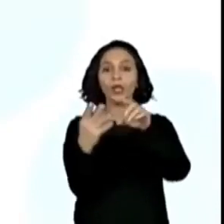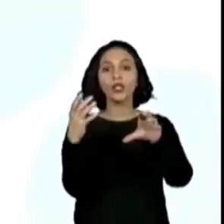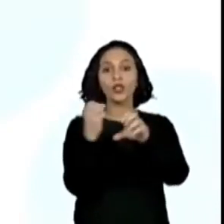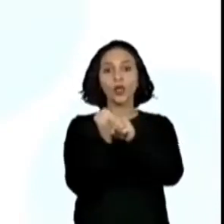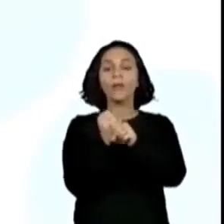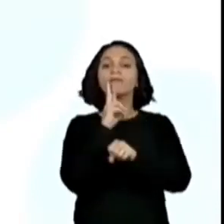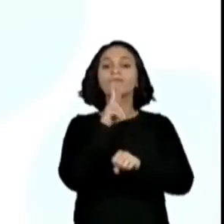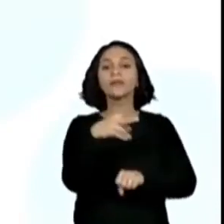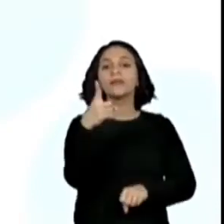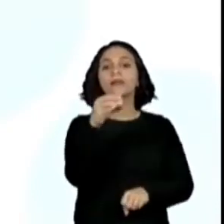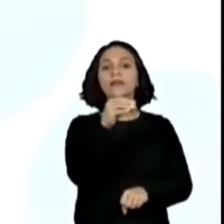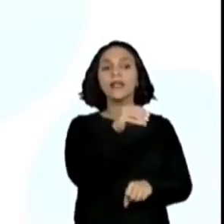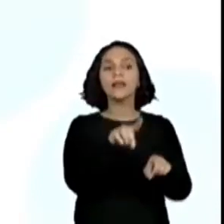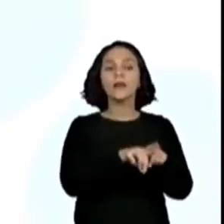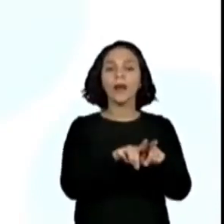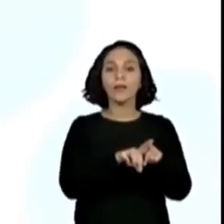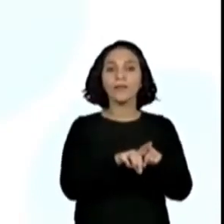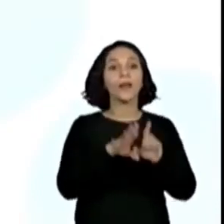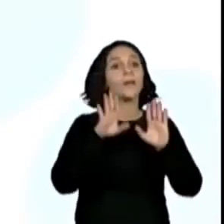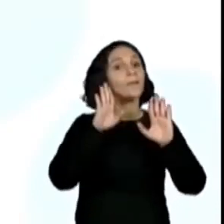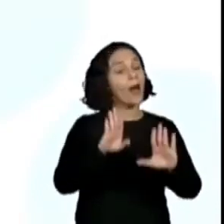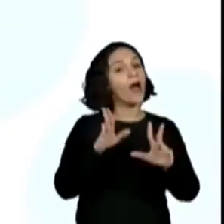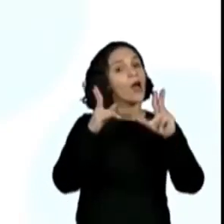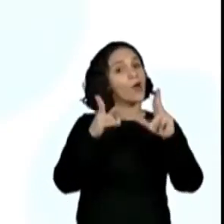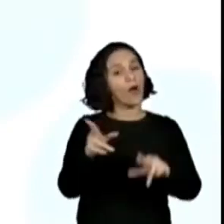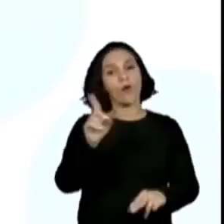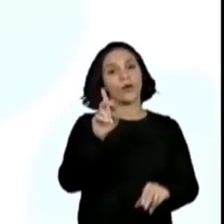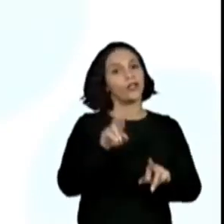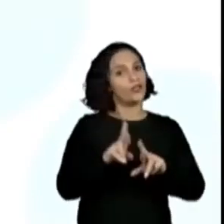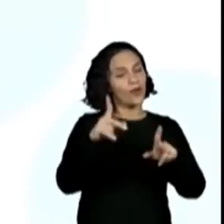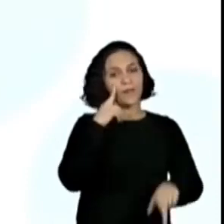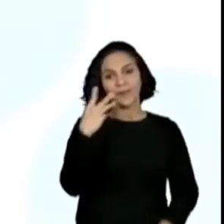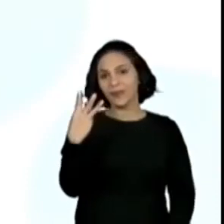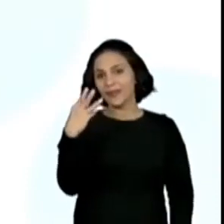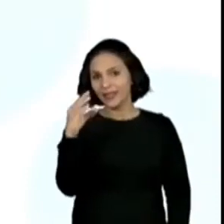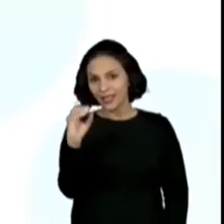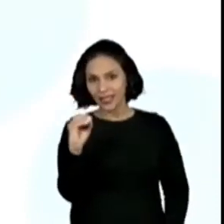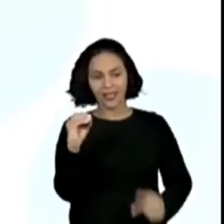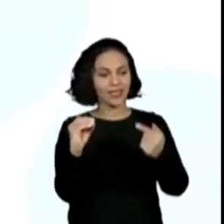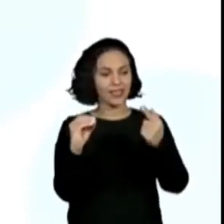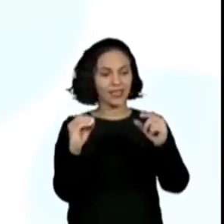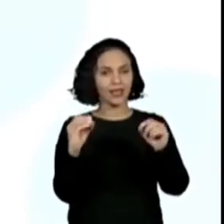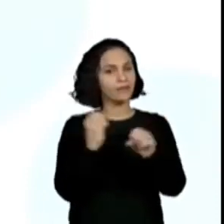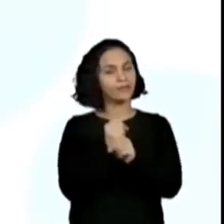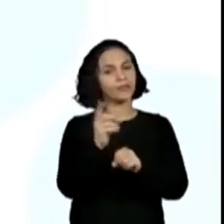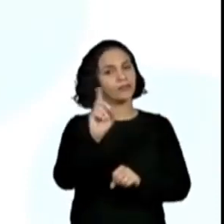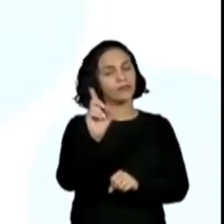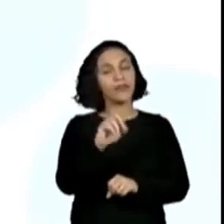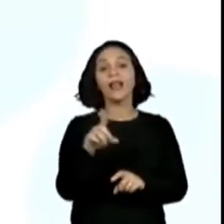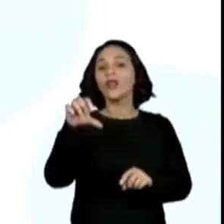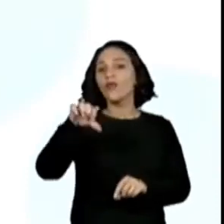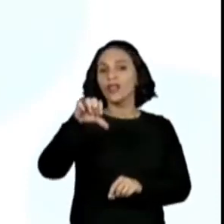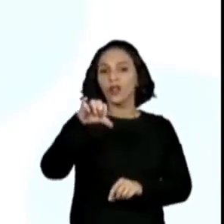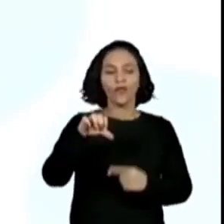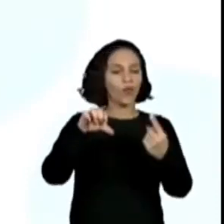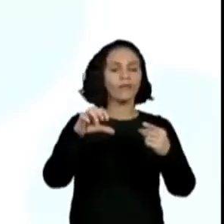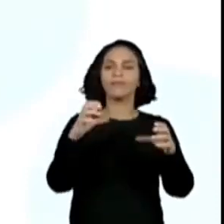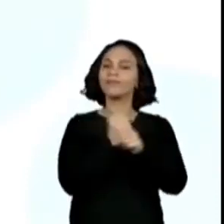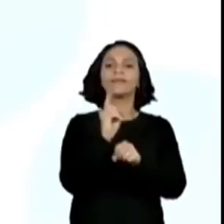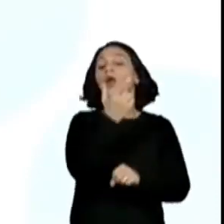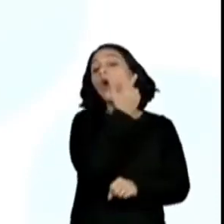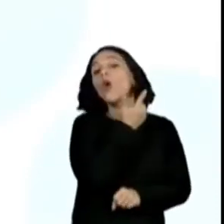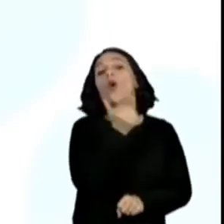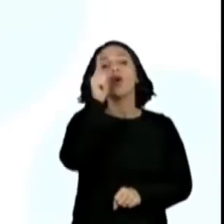a 100 só que não pode ser 30 + 70 e também não pode ser 99 mais 1 eu